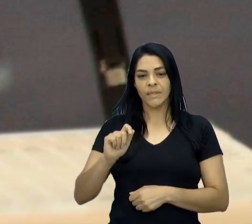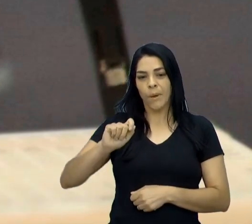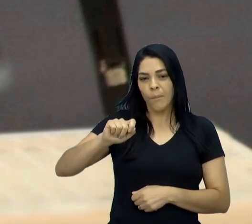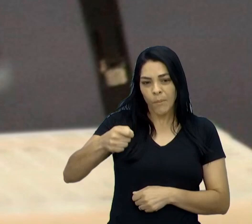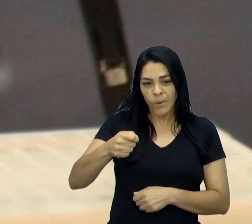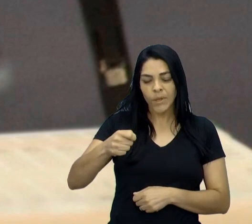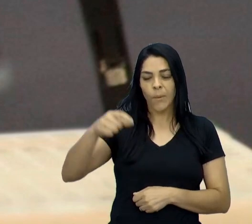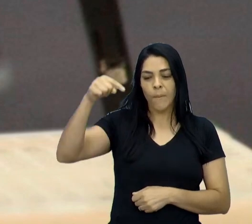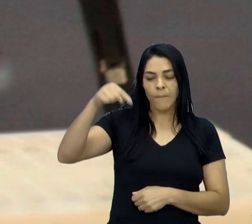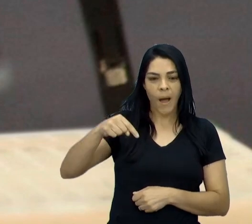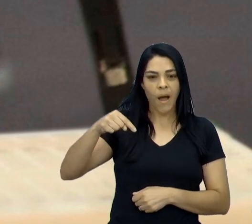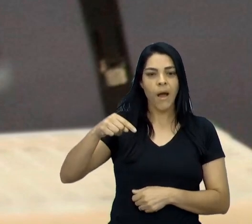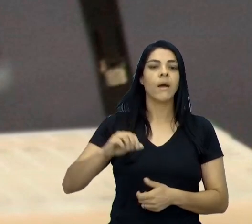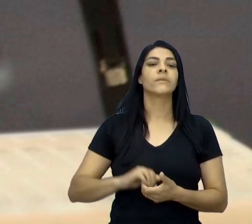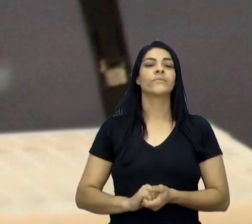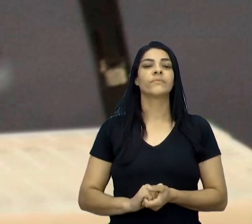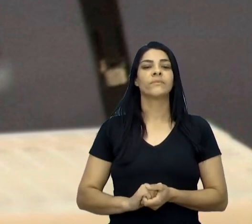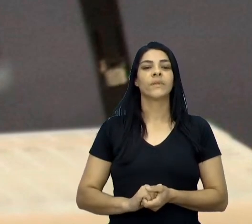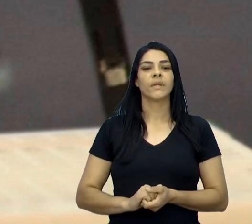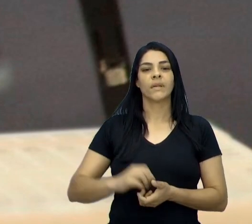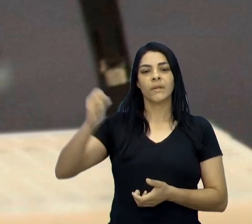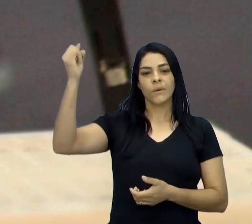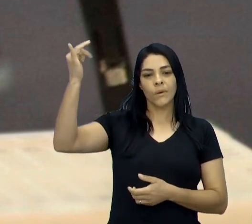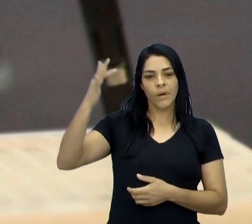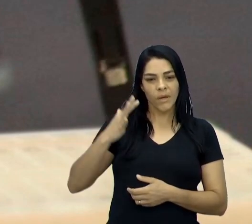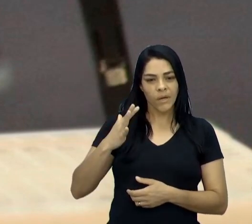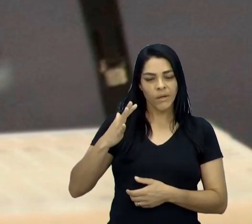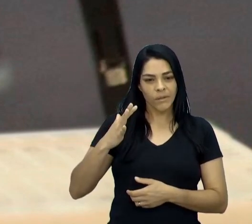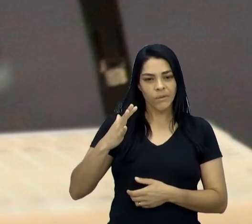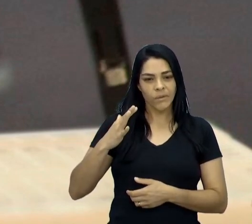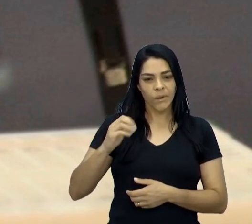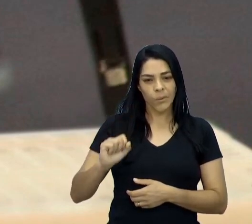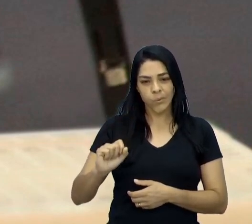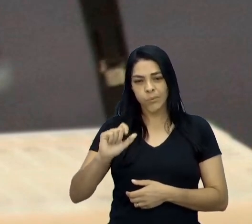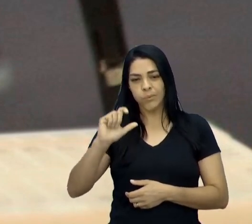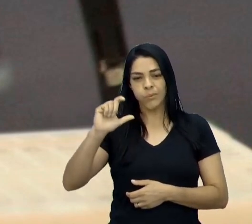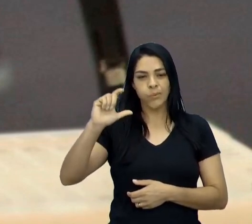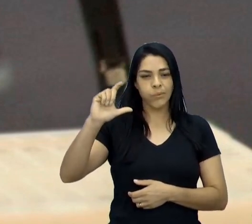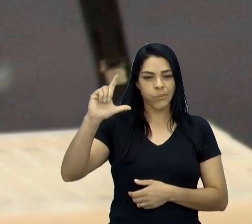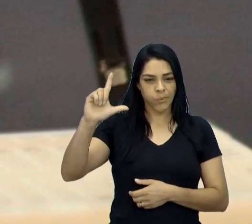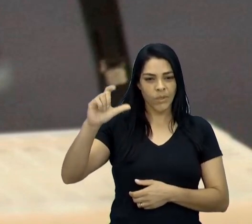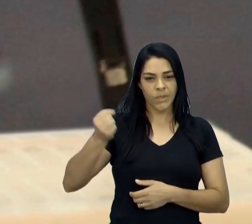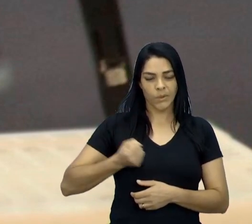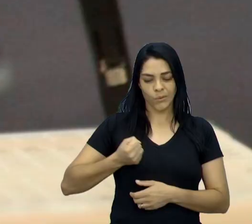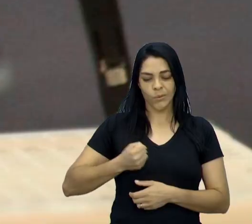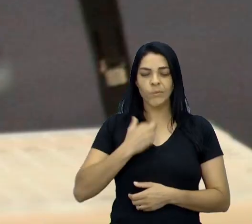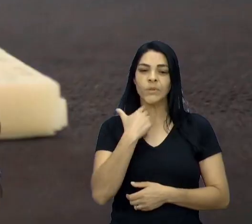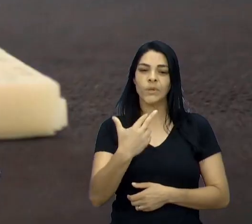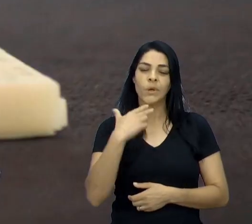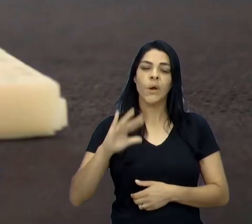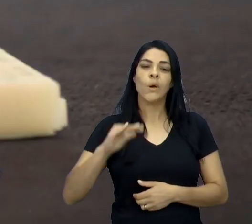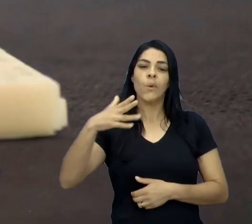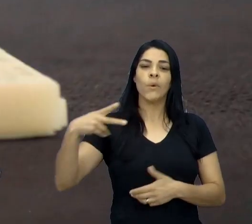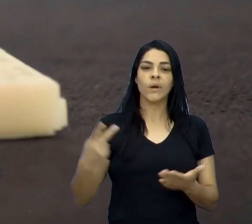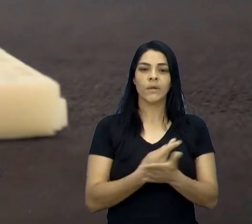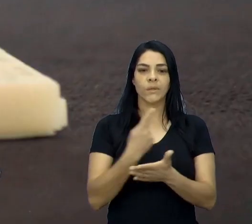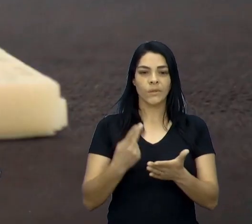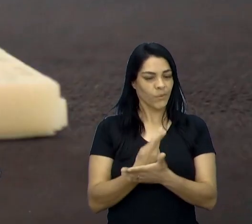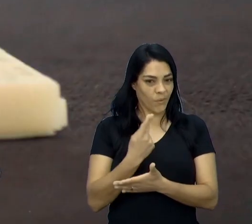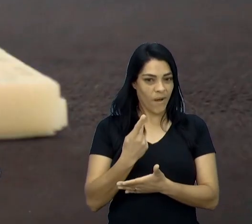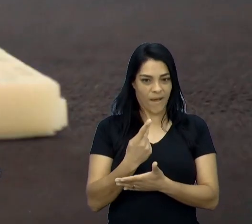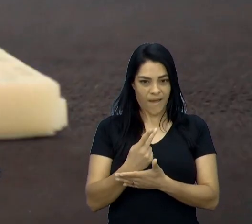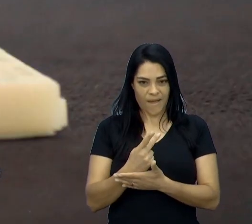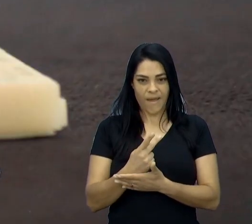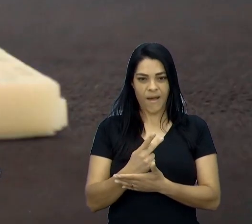ele vai acender a cor e depois ele vai aumentando o número de cores, tá vendo? Quando você erra, acende tudo e toca todas